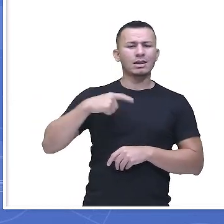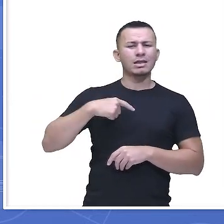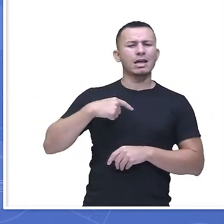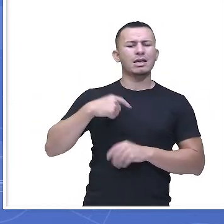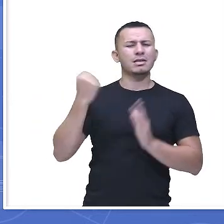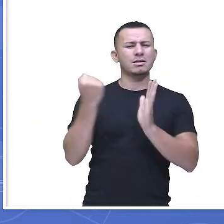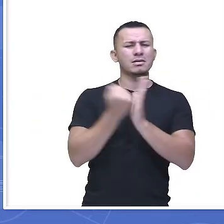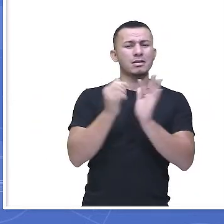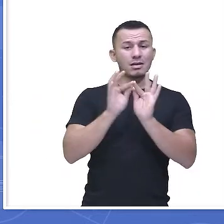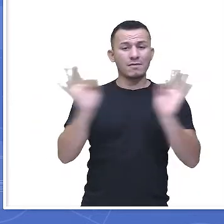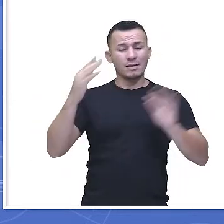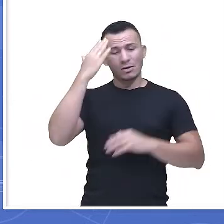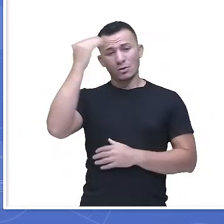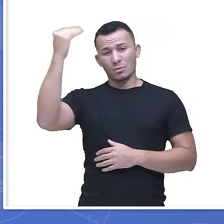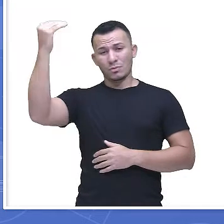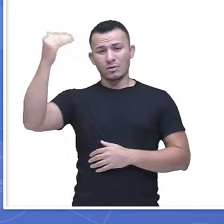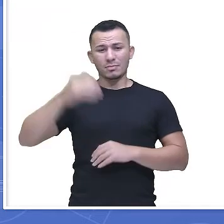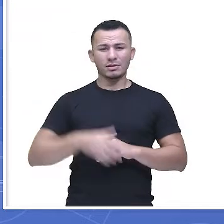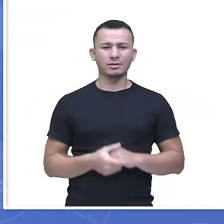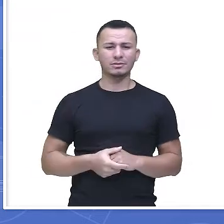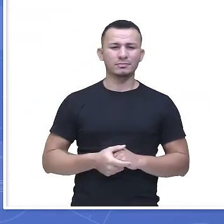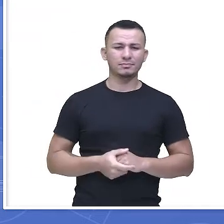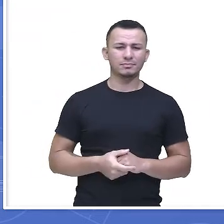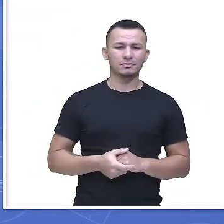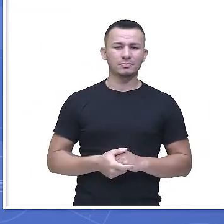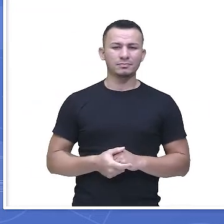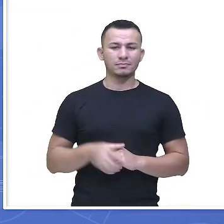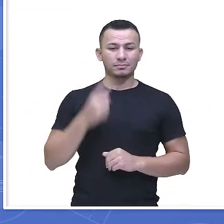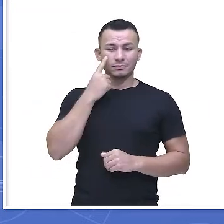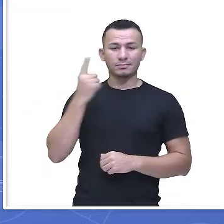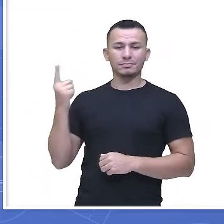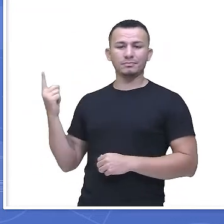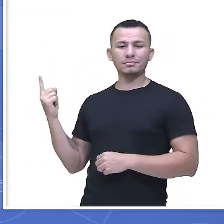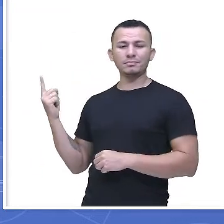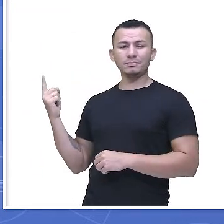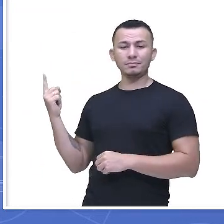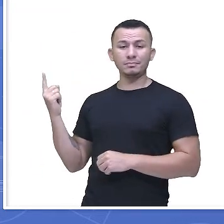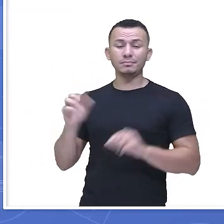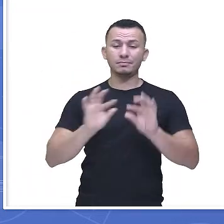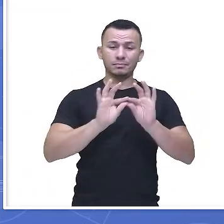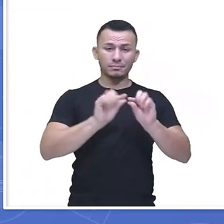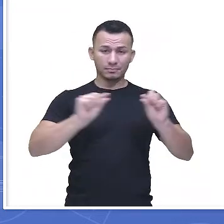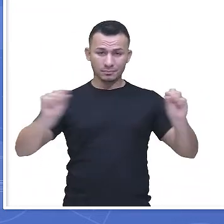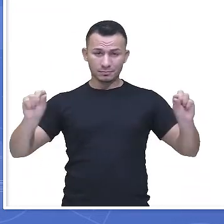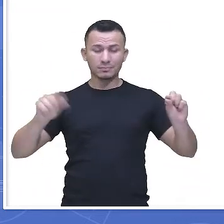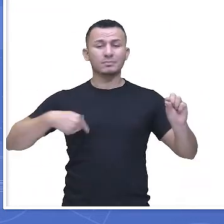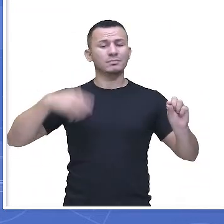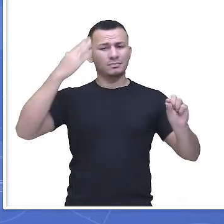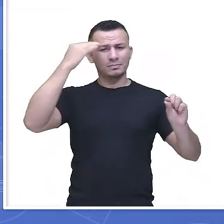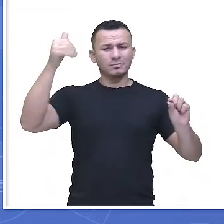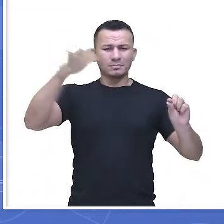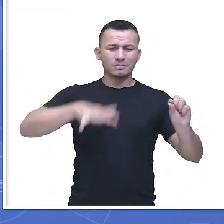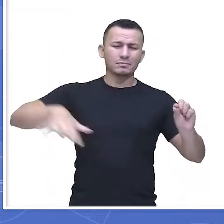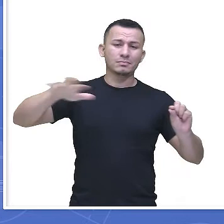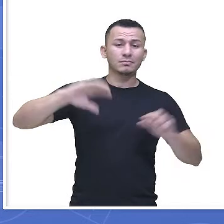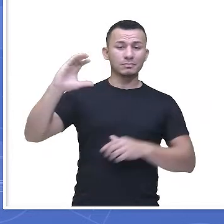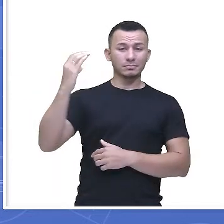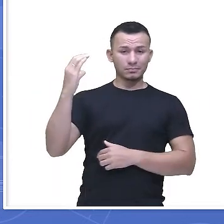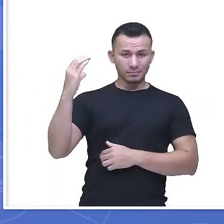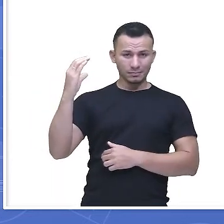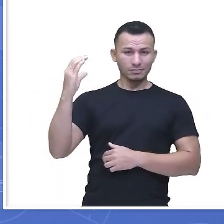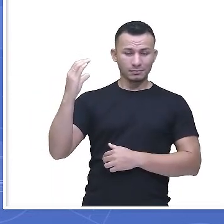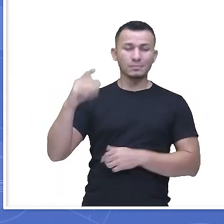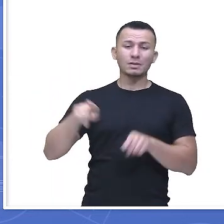famosa, que é omnicellula et cellula. Essa frase é super famosa no meio científico, é questão também